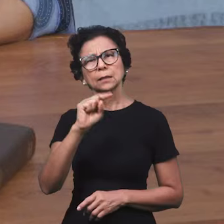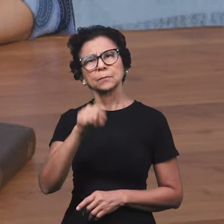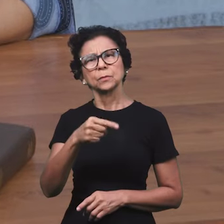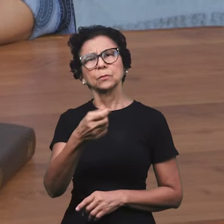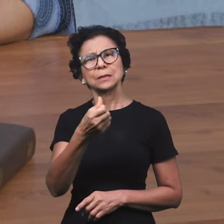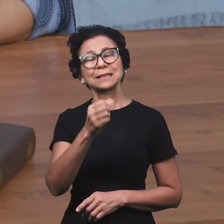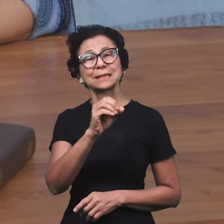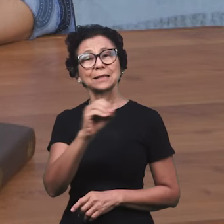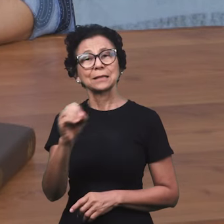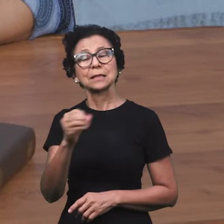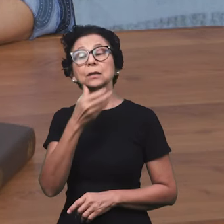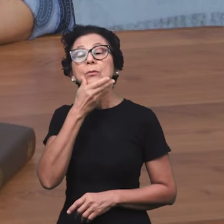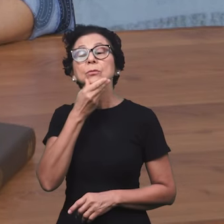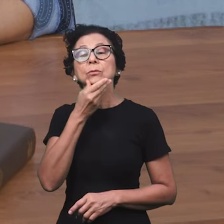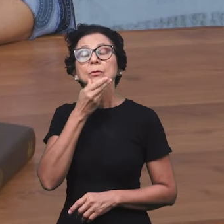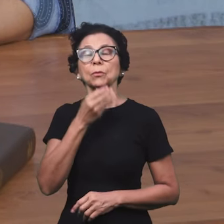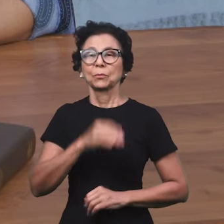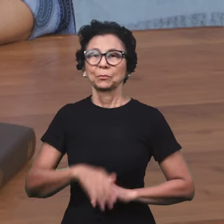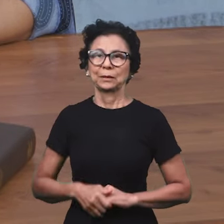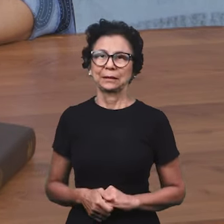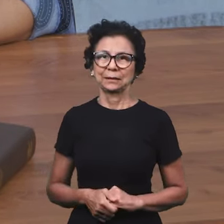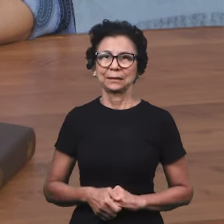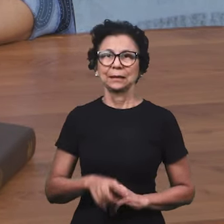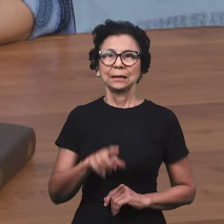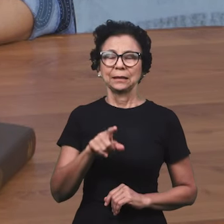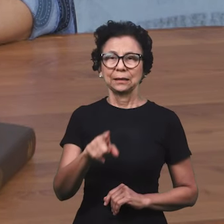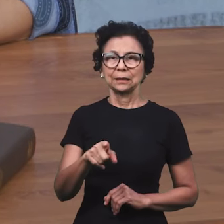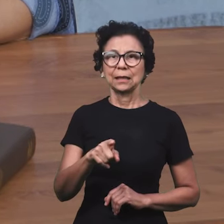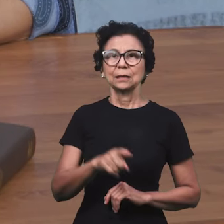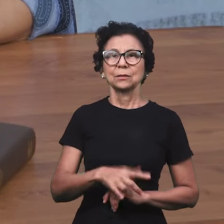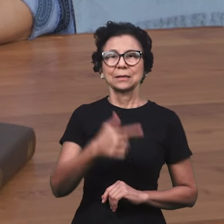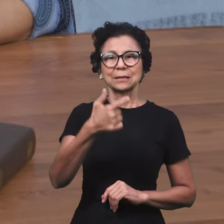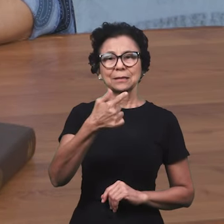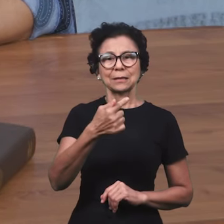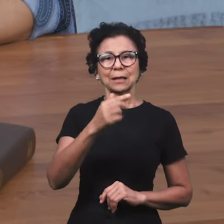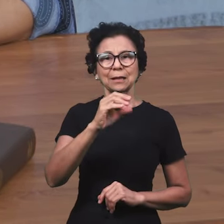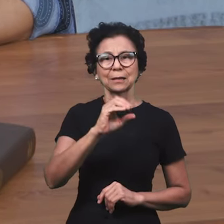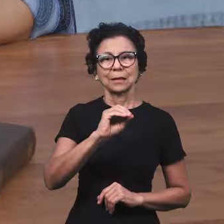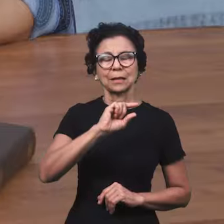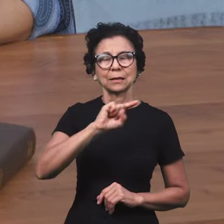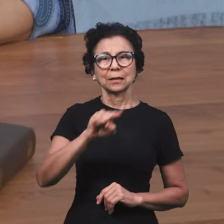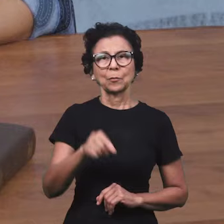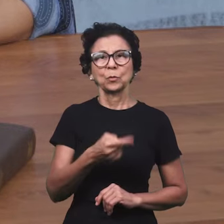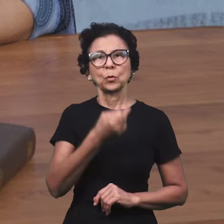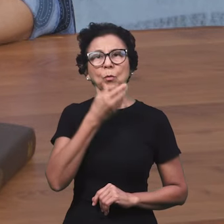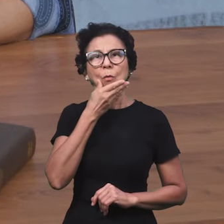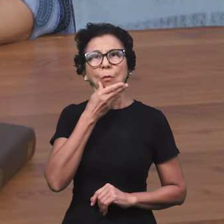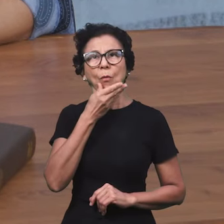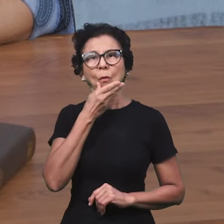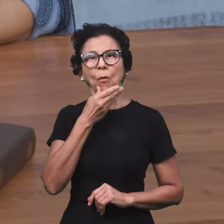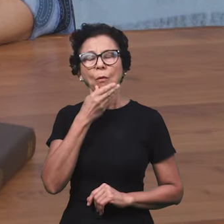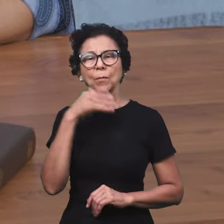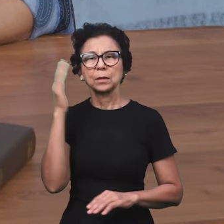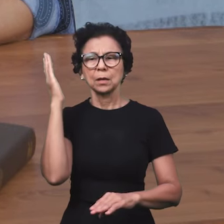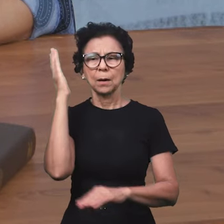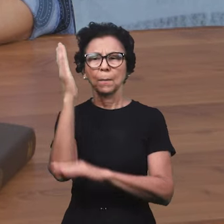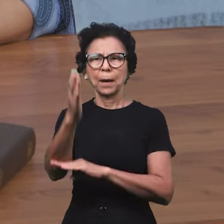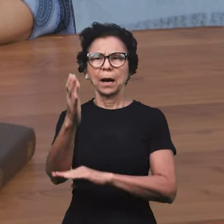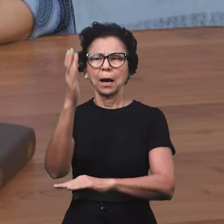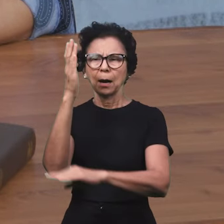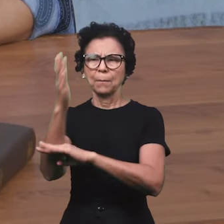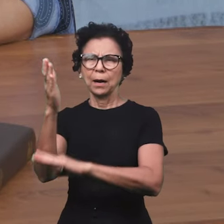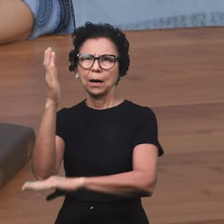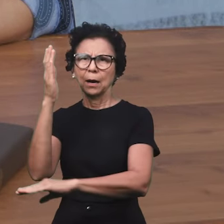153.600. E fez deles 70.000 carreteiros e 80.000 cortadores na